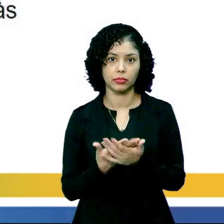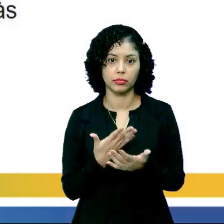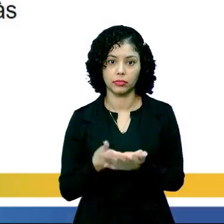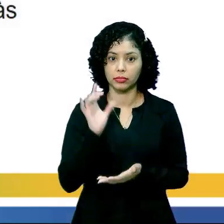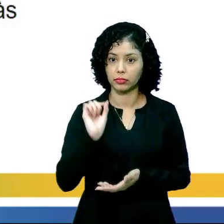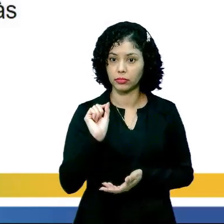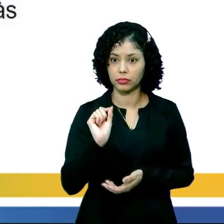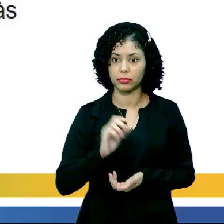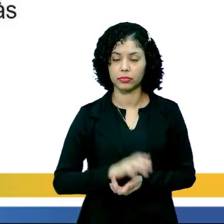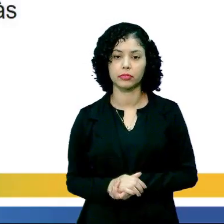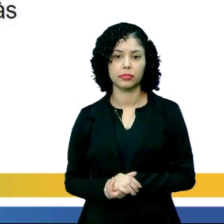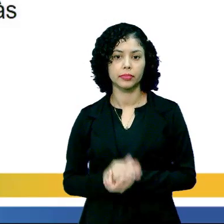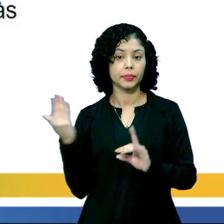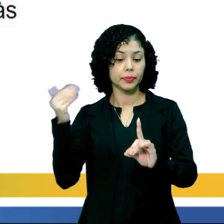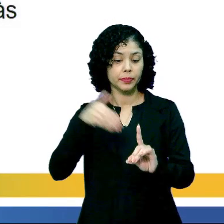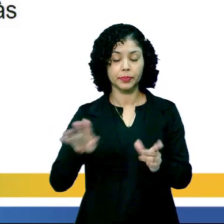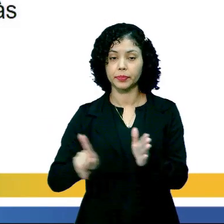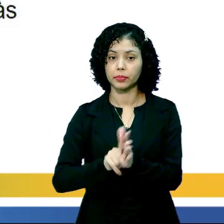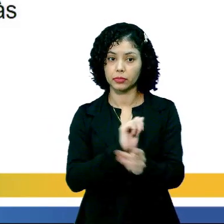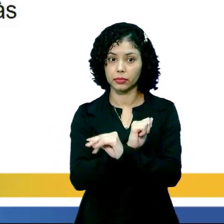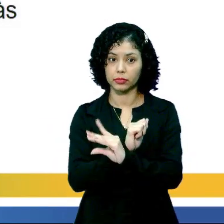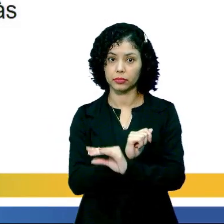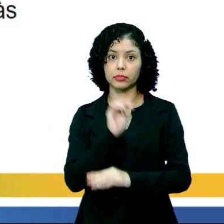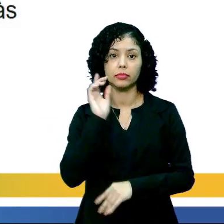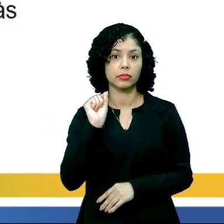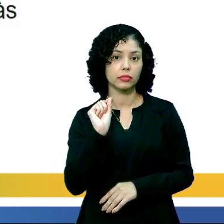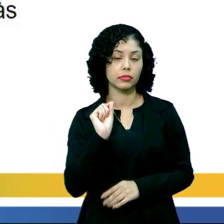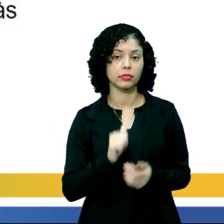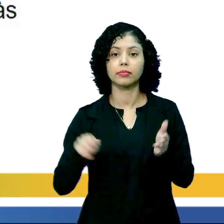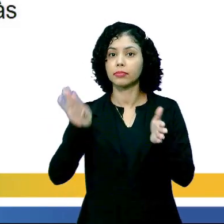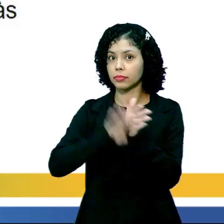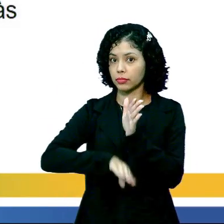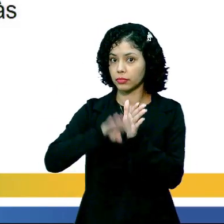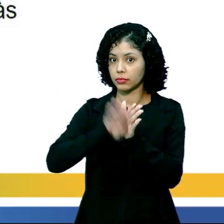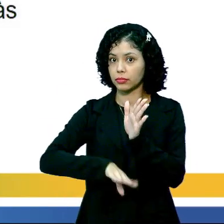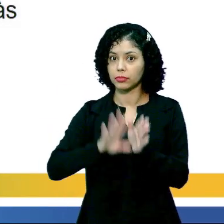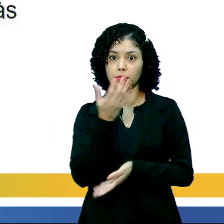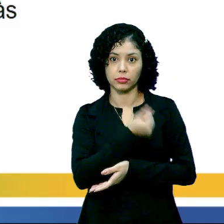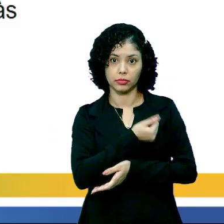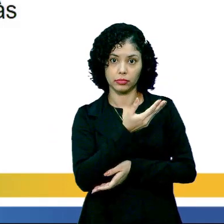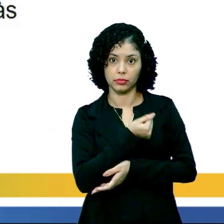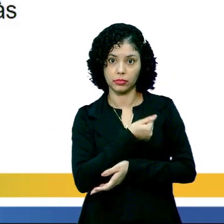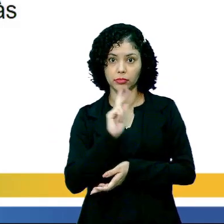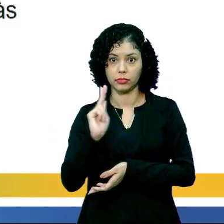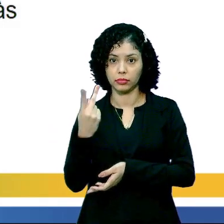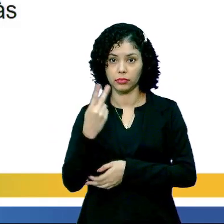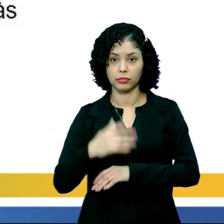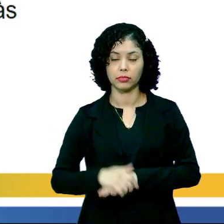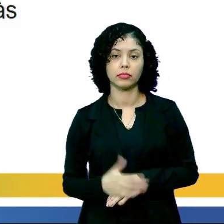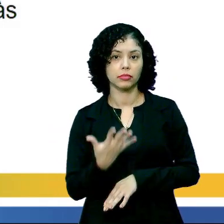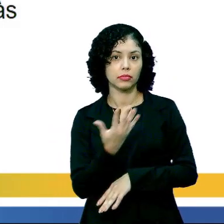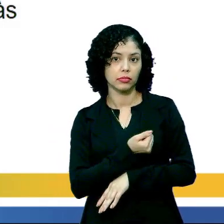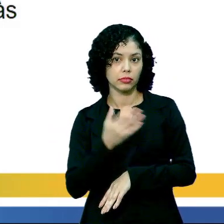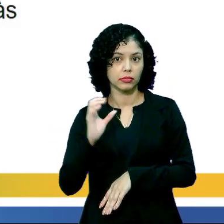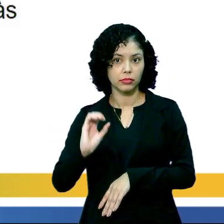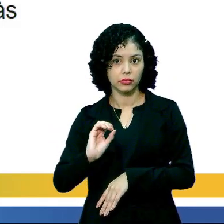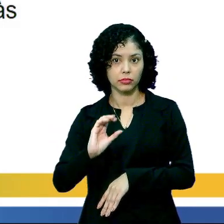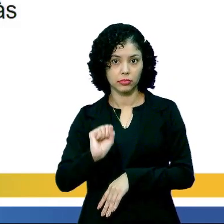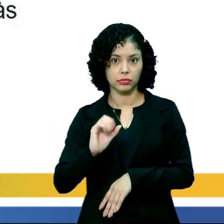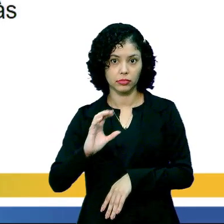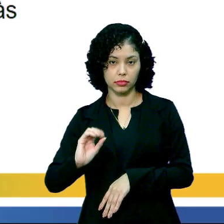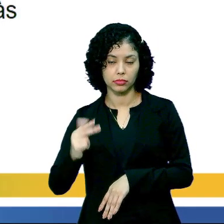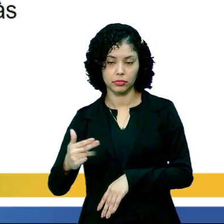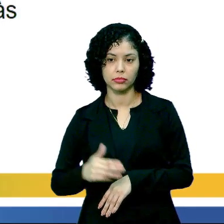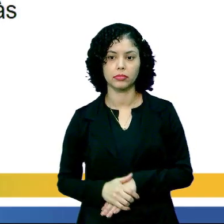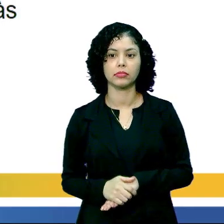aula que para determinar o grau de acidez basta subtrair o número de hidrogênios pelo número de oxigênio e